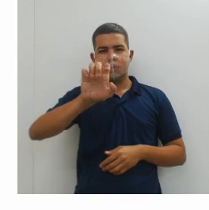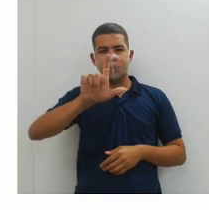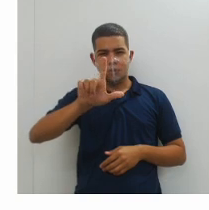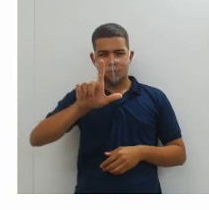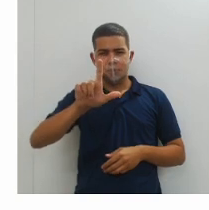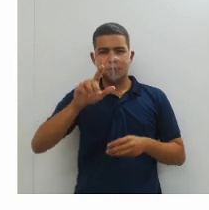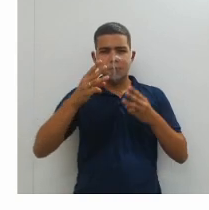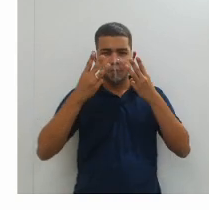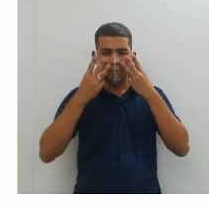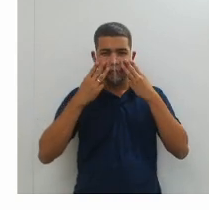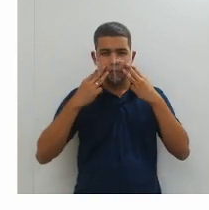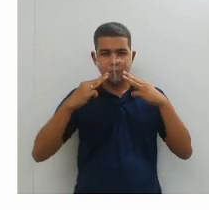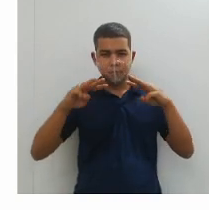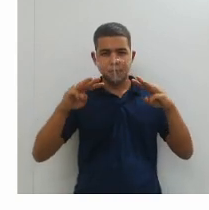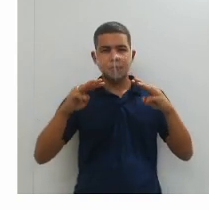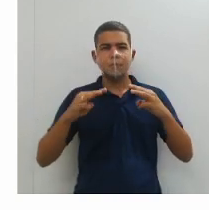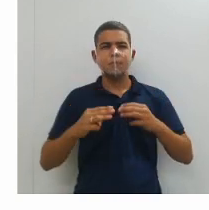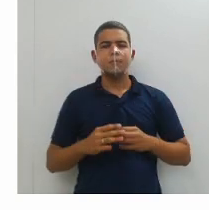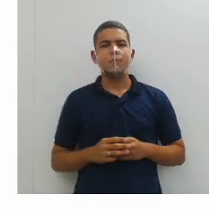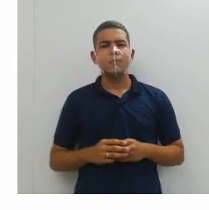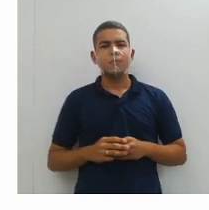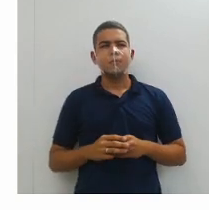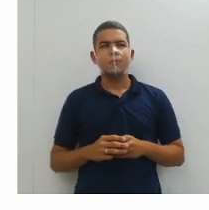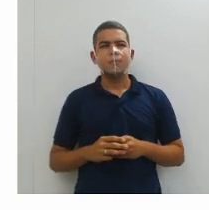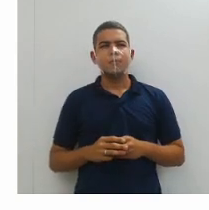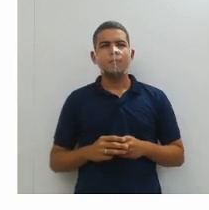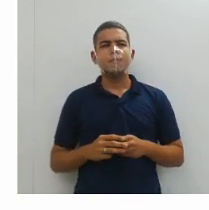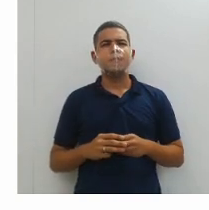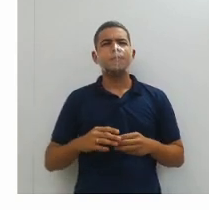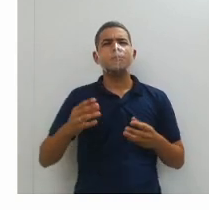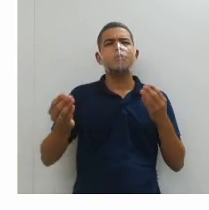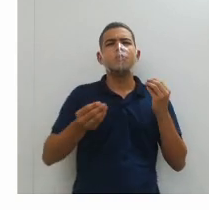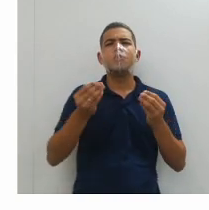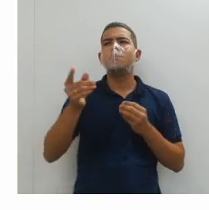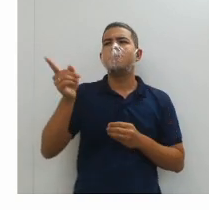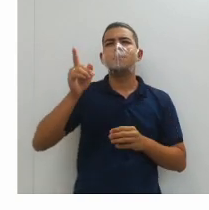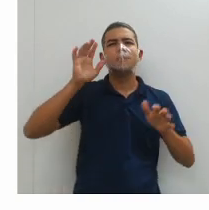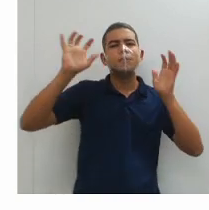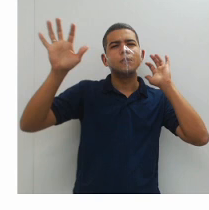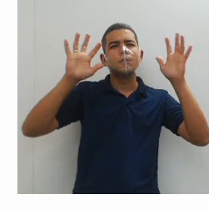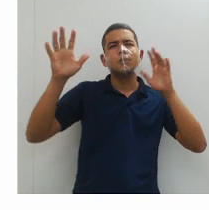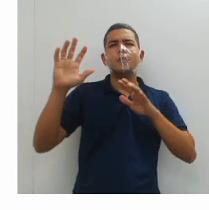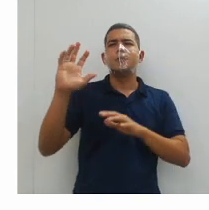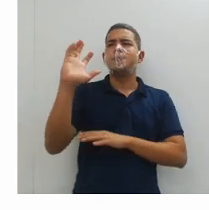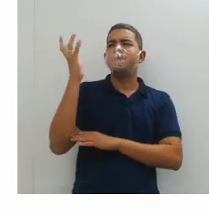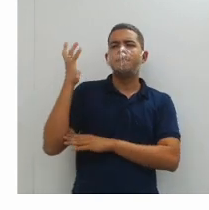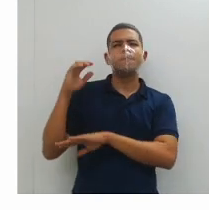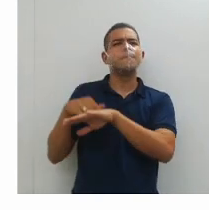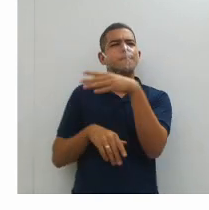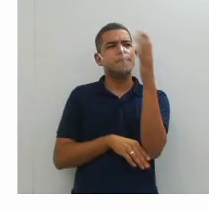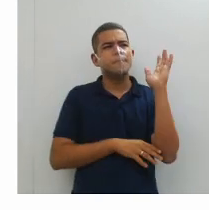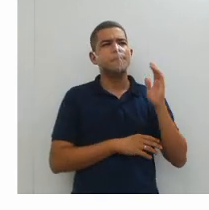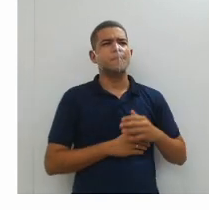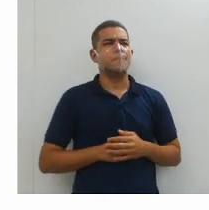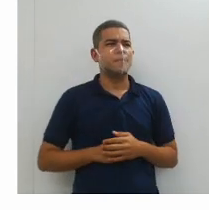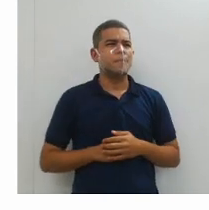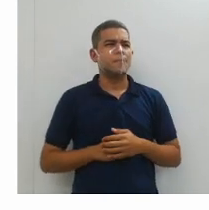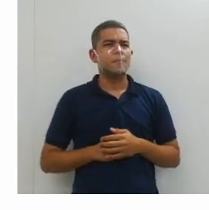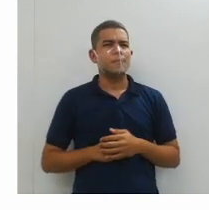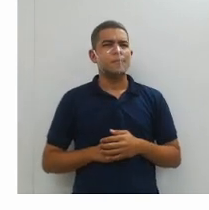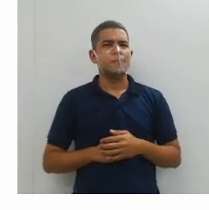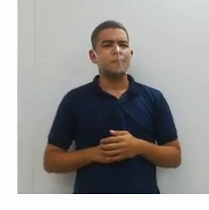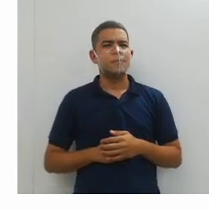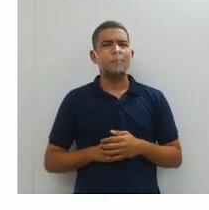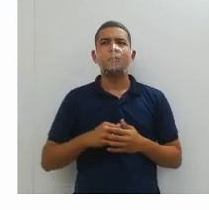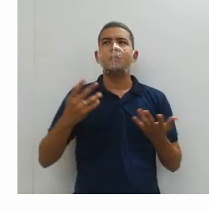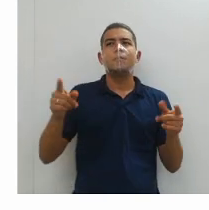entenda como ele imagina a natureza humana e sua relação com a